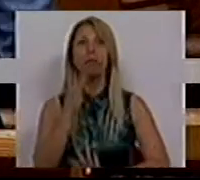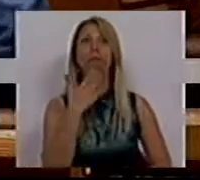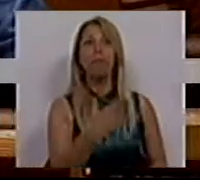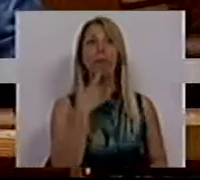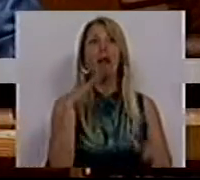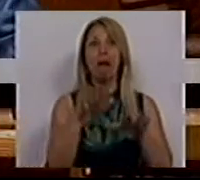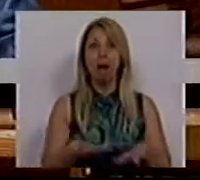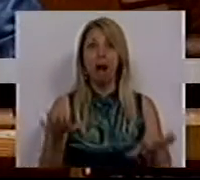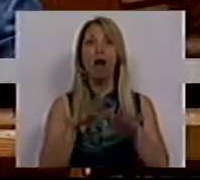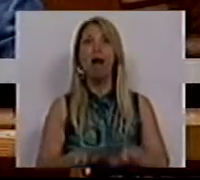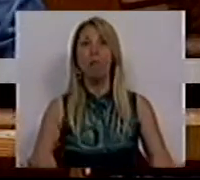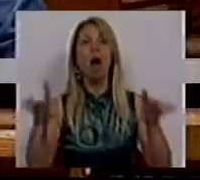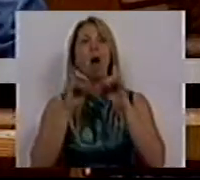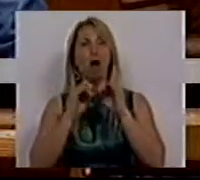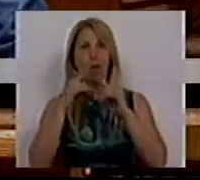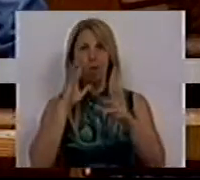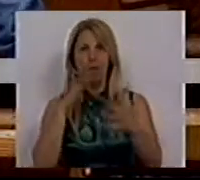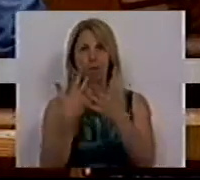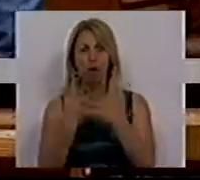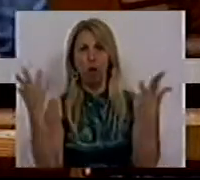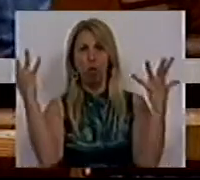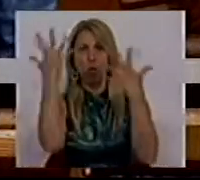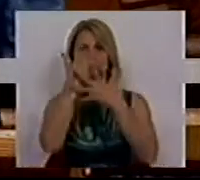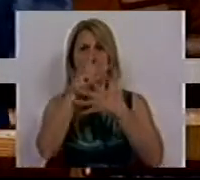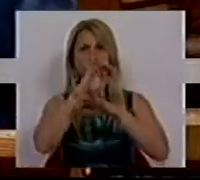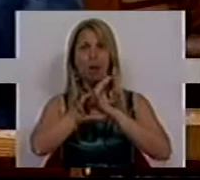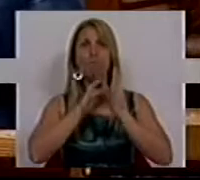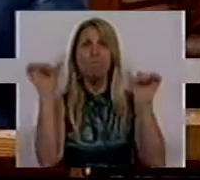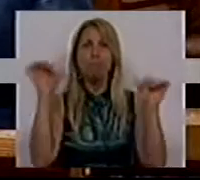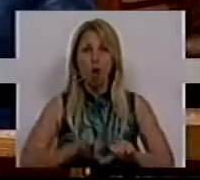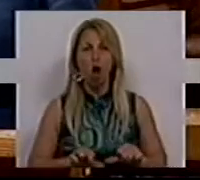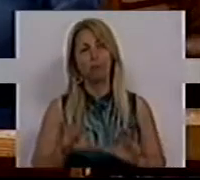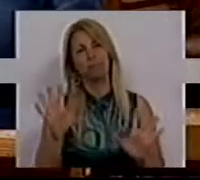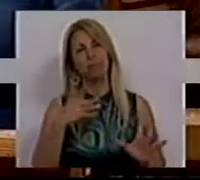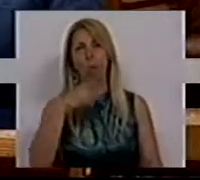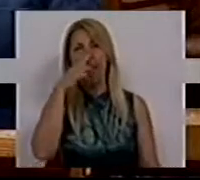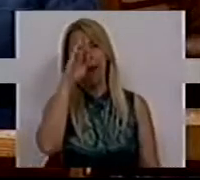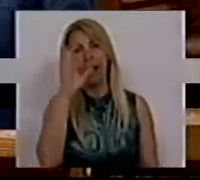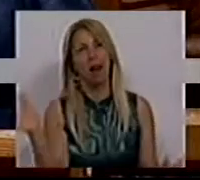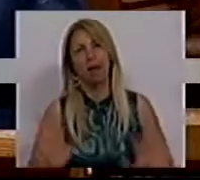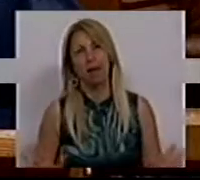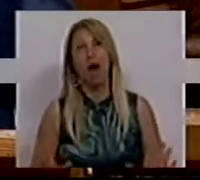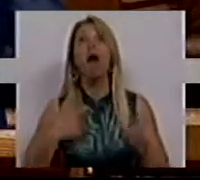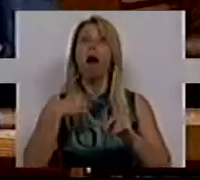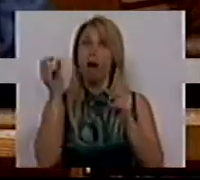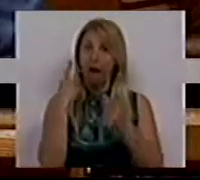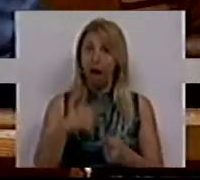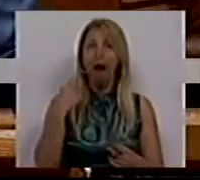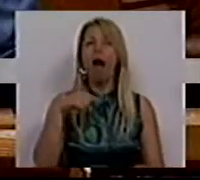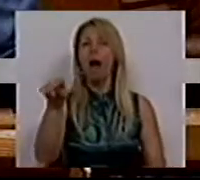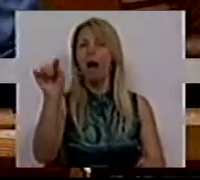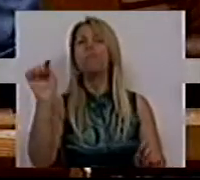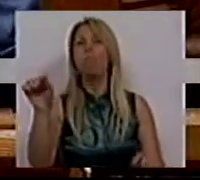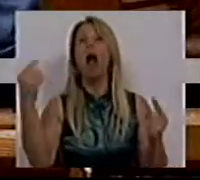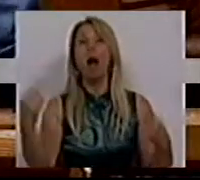se vai adensando. E não nos enganemos, onde há fumo, há fogo. Olhemos os números e aquela que é a